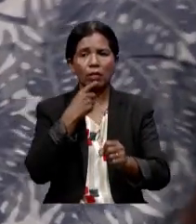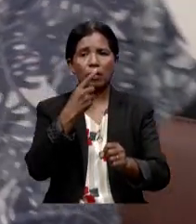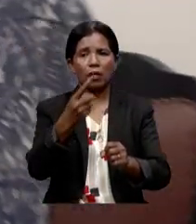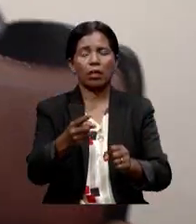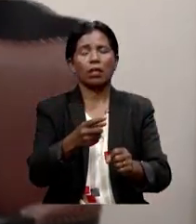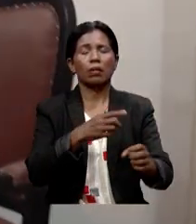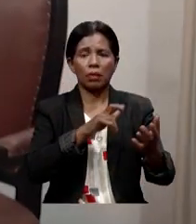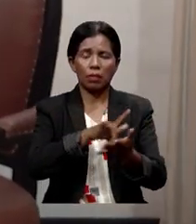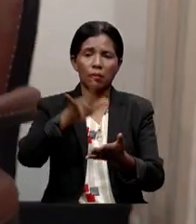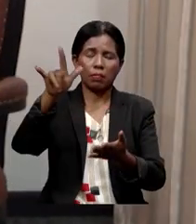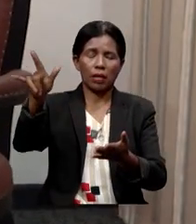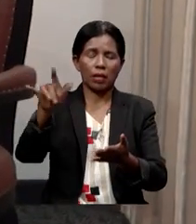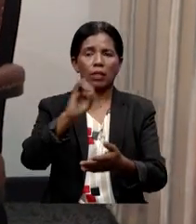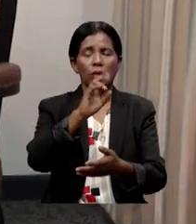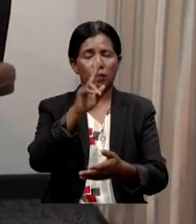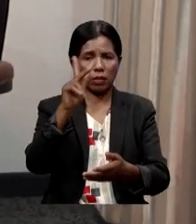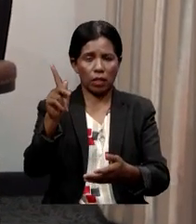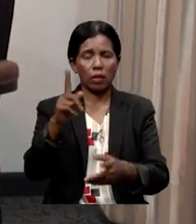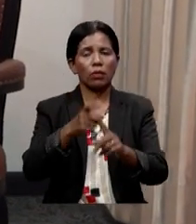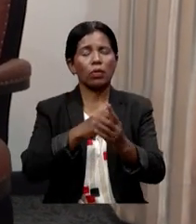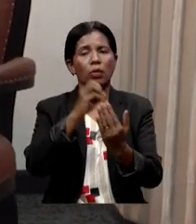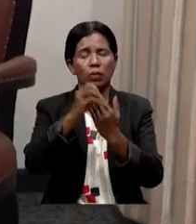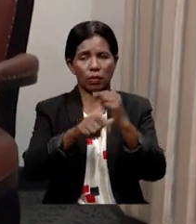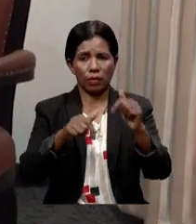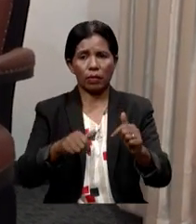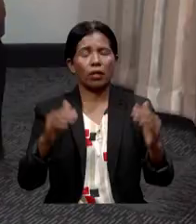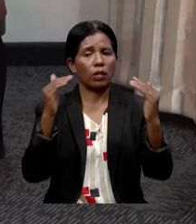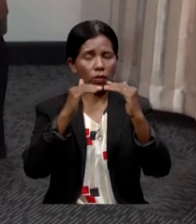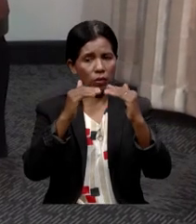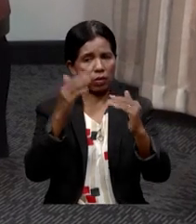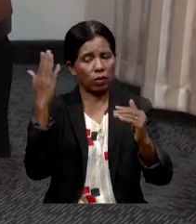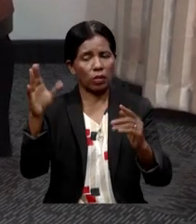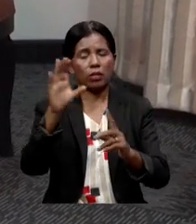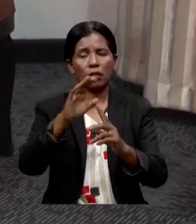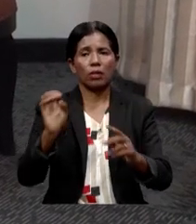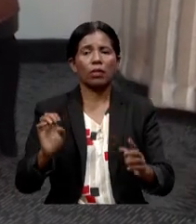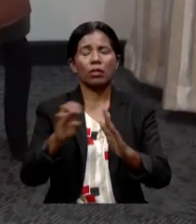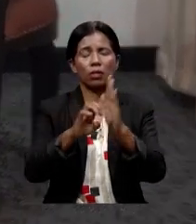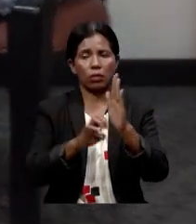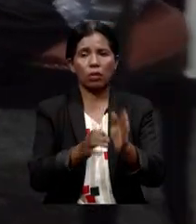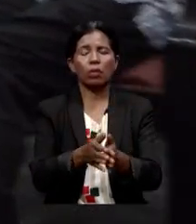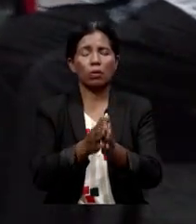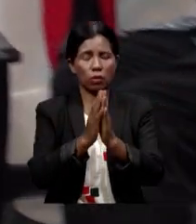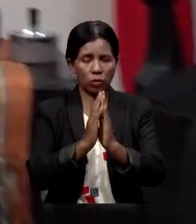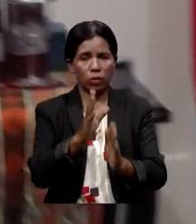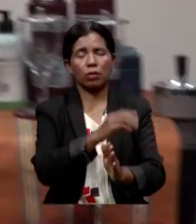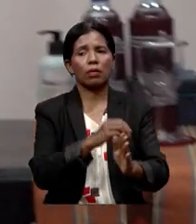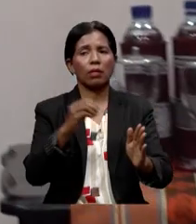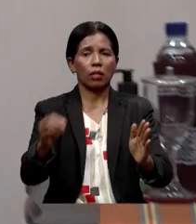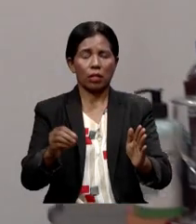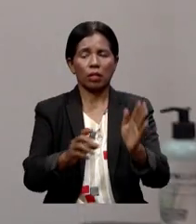antes de deslocar para Irlanda Norte e, afinal, foi em outubro. Isso muito refere ao chefe executivo russo para agente consular, né?